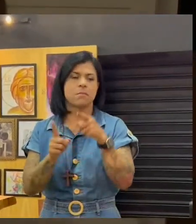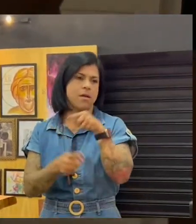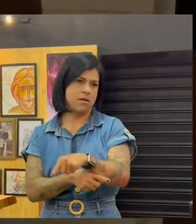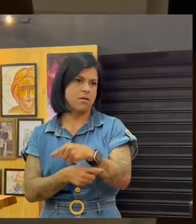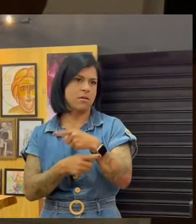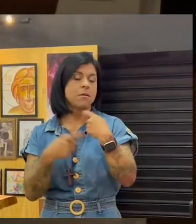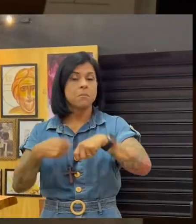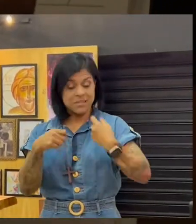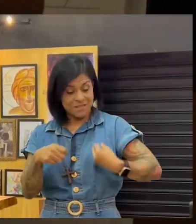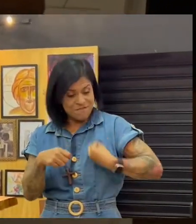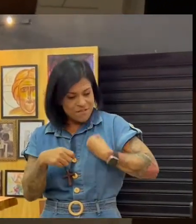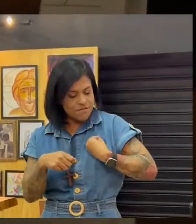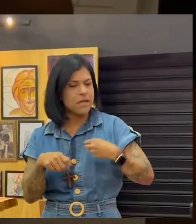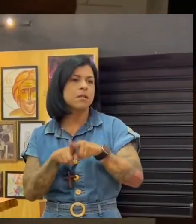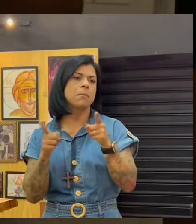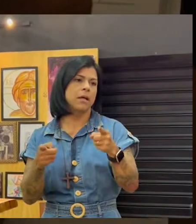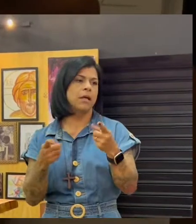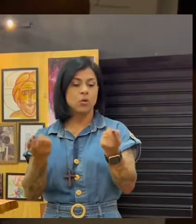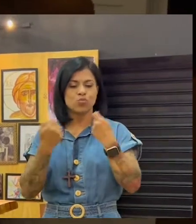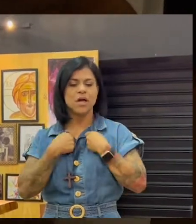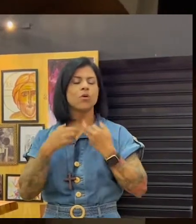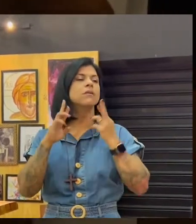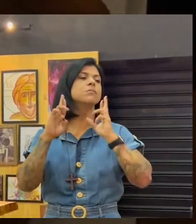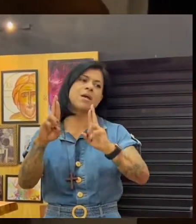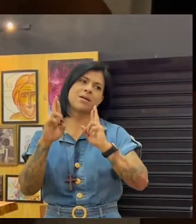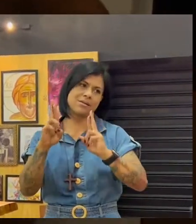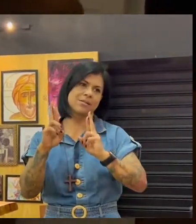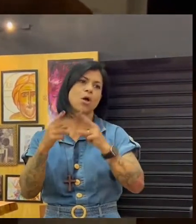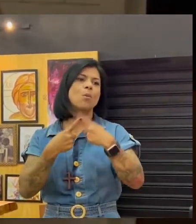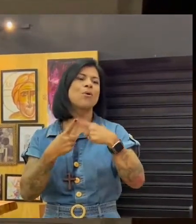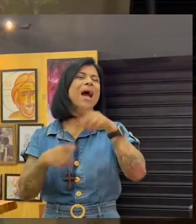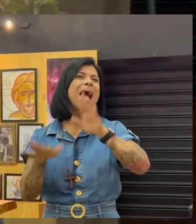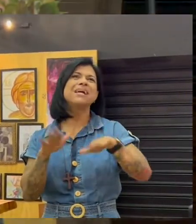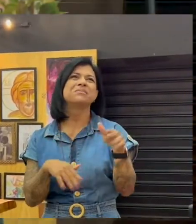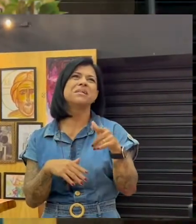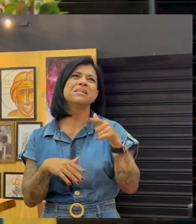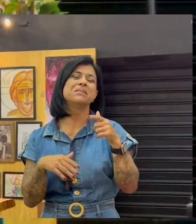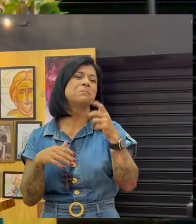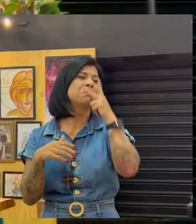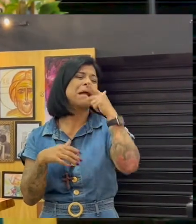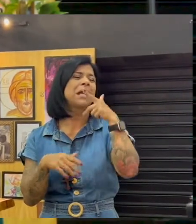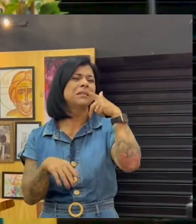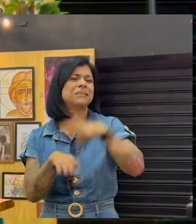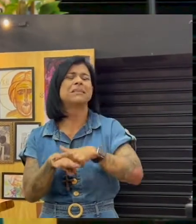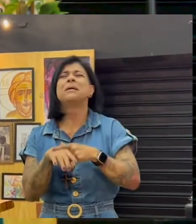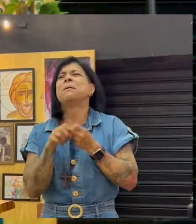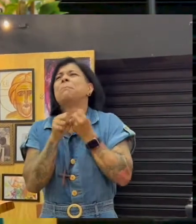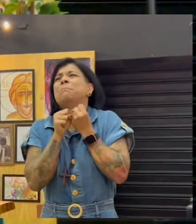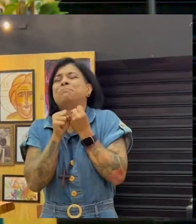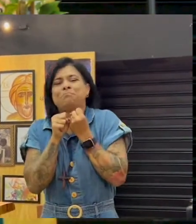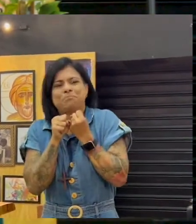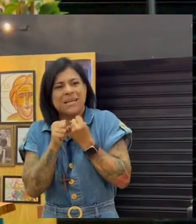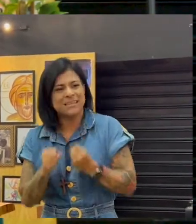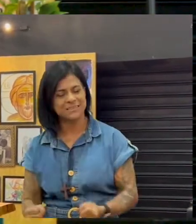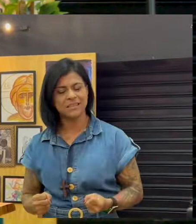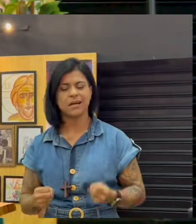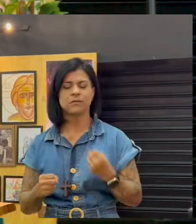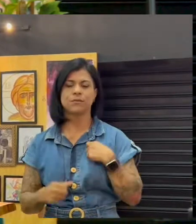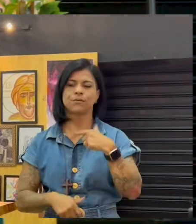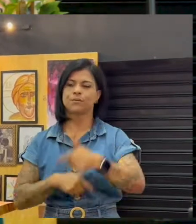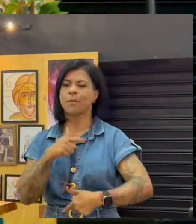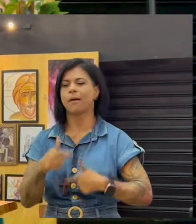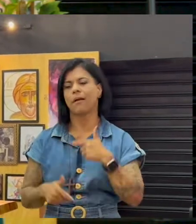Jesus. E o que é ser um discípulo de Jesus? Parecido com Jesus. Uma igreja verdadeira é